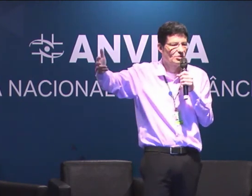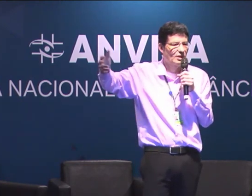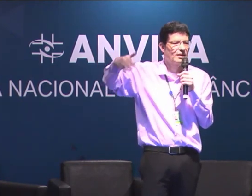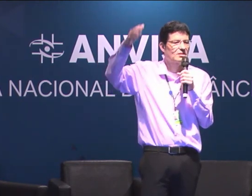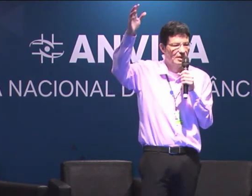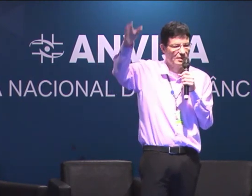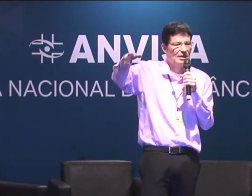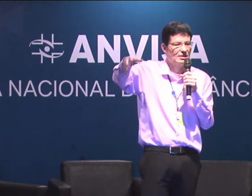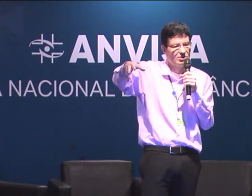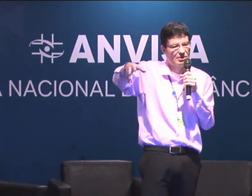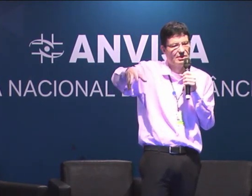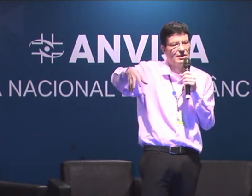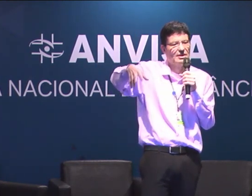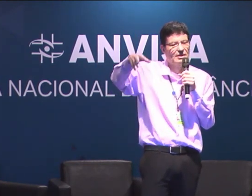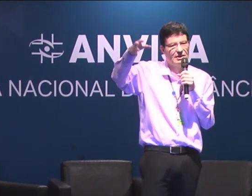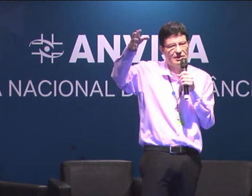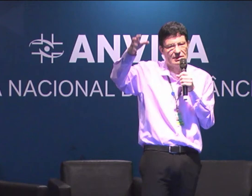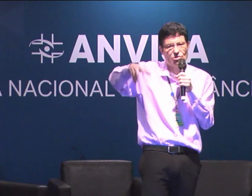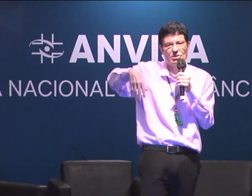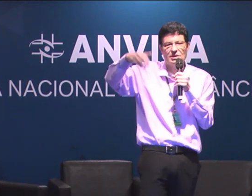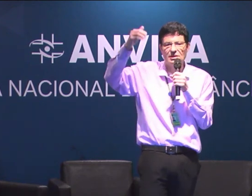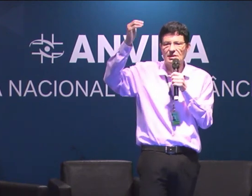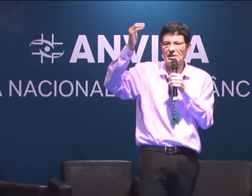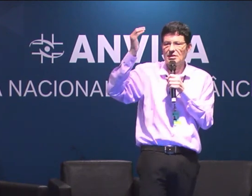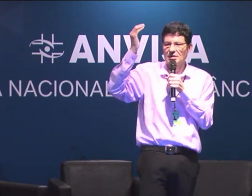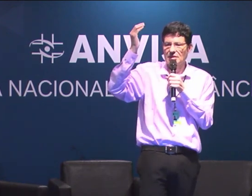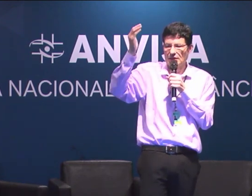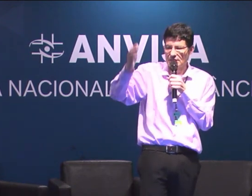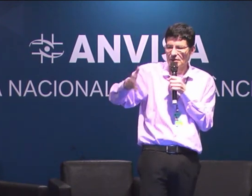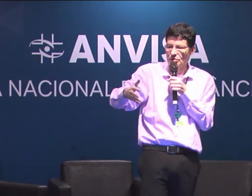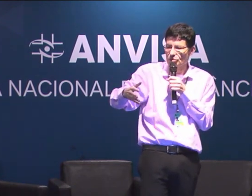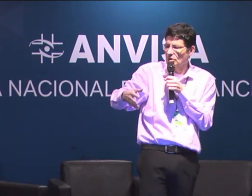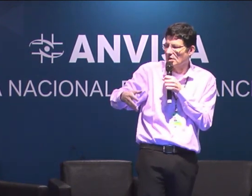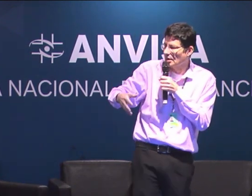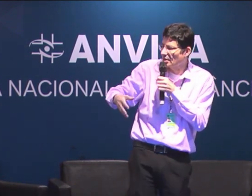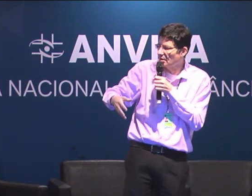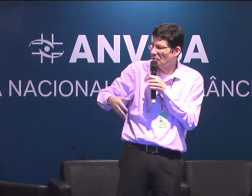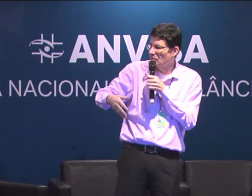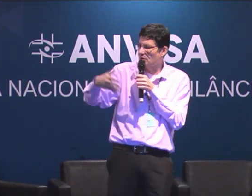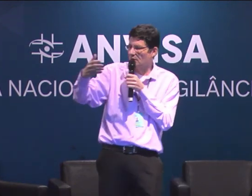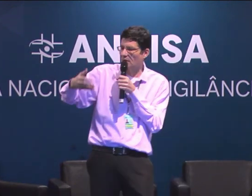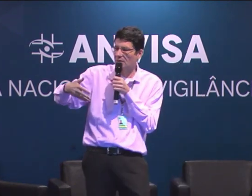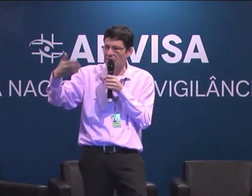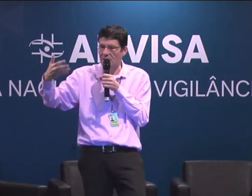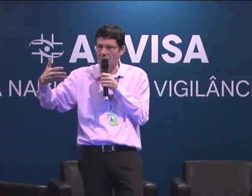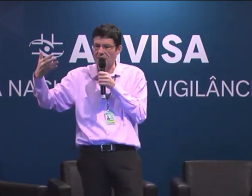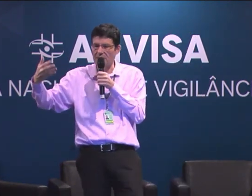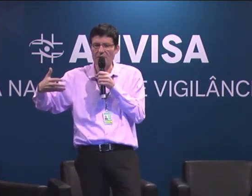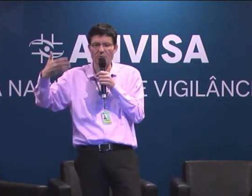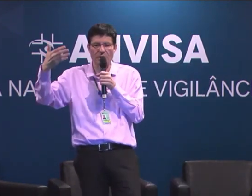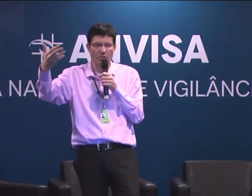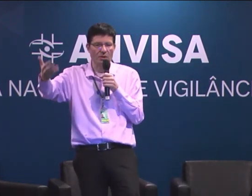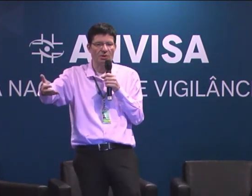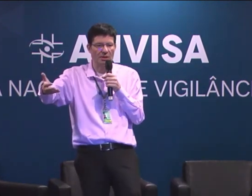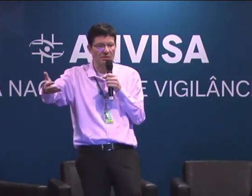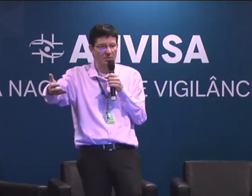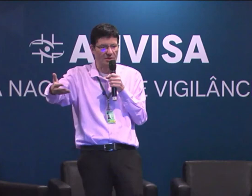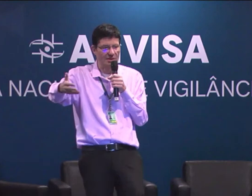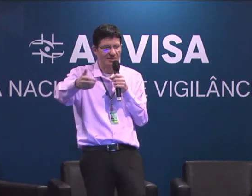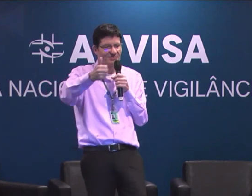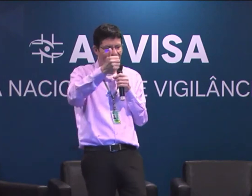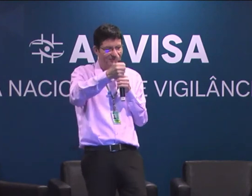Alex, mas a assessoria, assim como todas as áreas da Anvisa, estarão sempre presentes para colaborar com